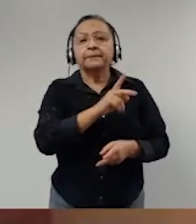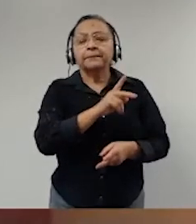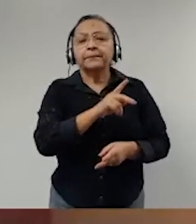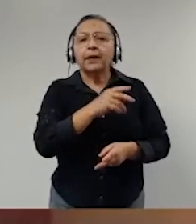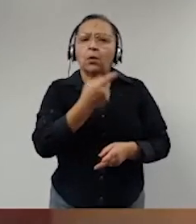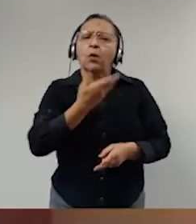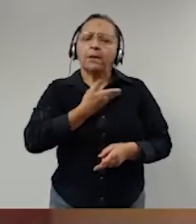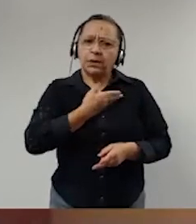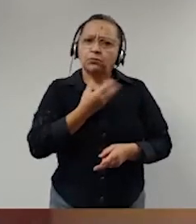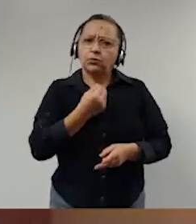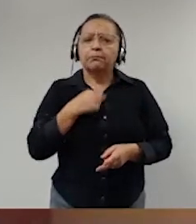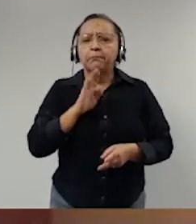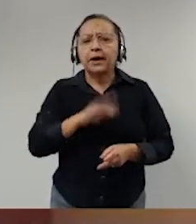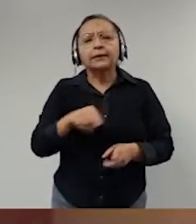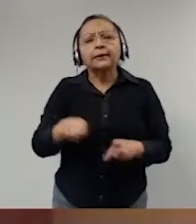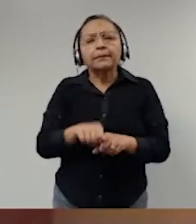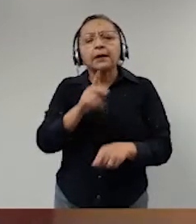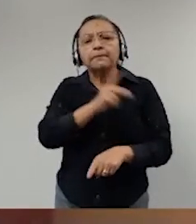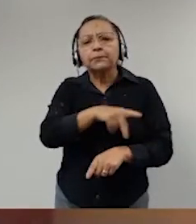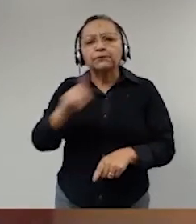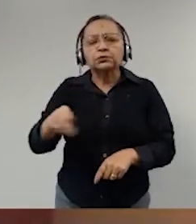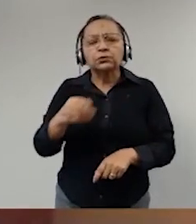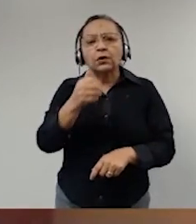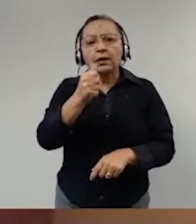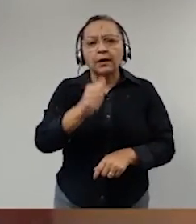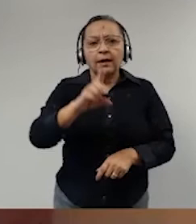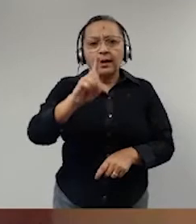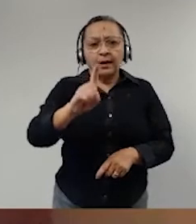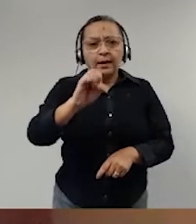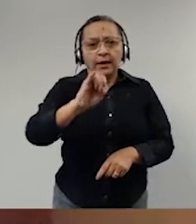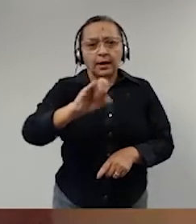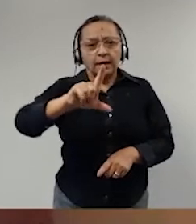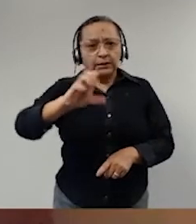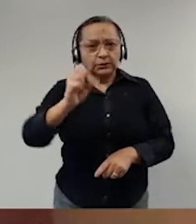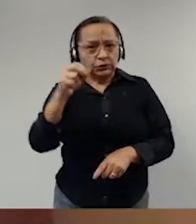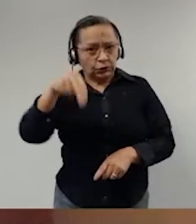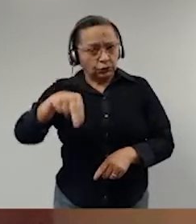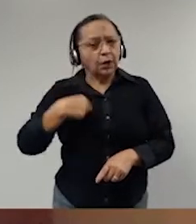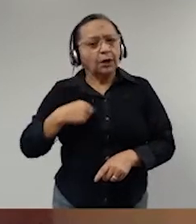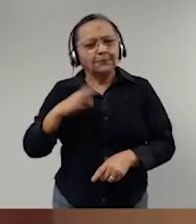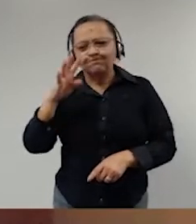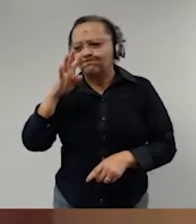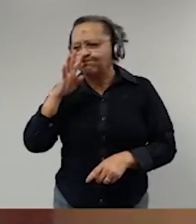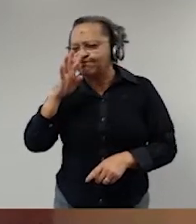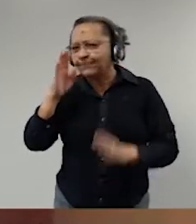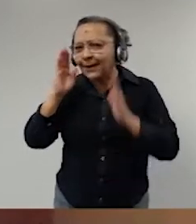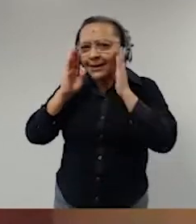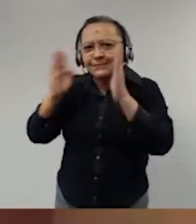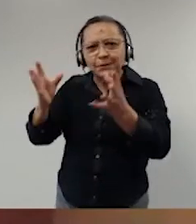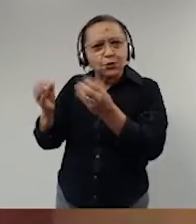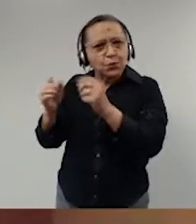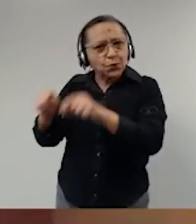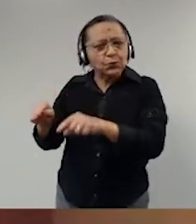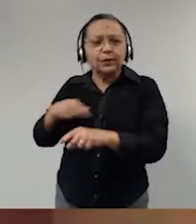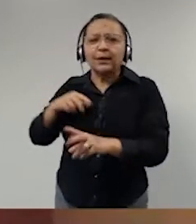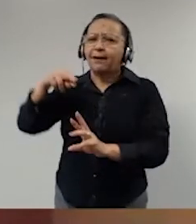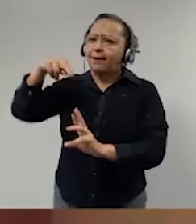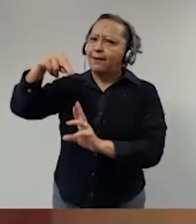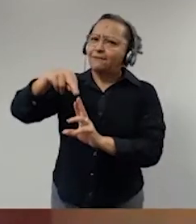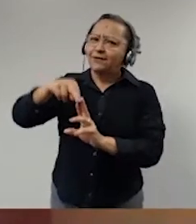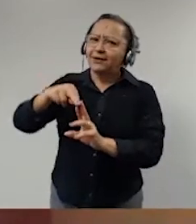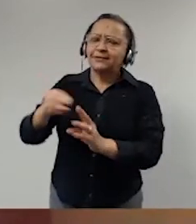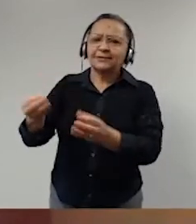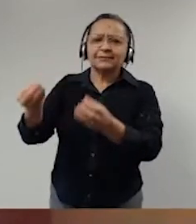tenho o professor Adilson Moreira, por quem tenho todo o respeito, toda a admiração, que é também uma referência